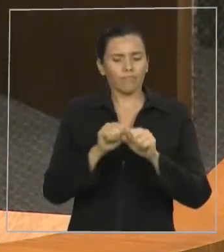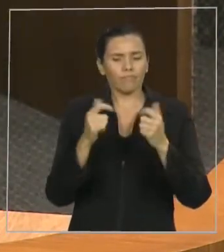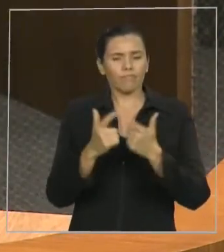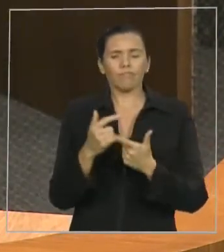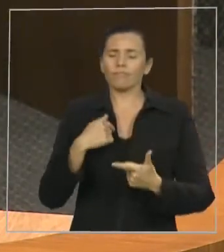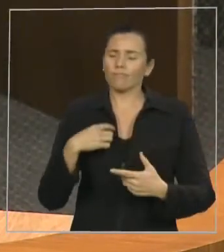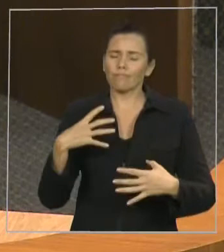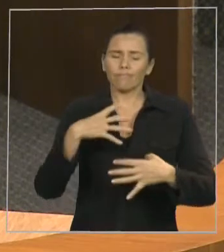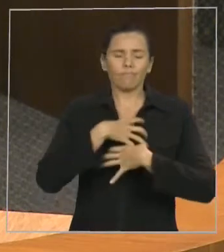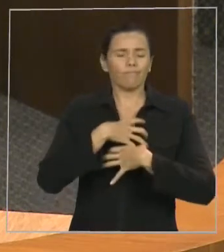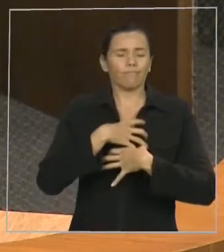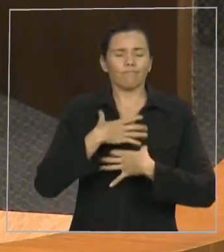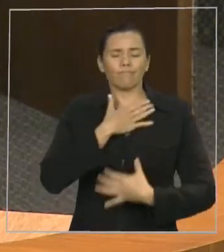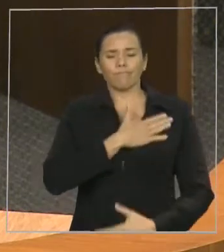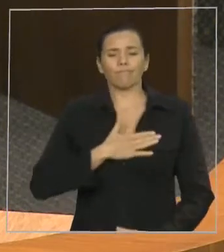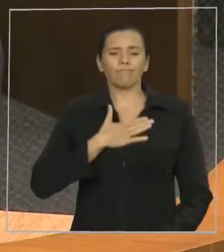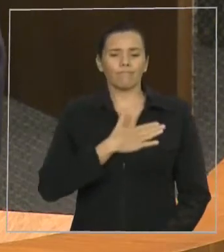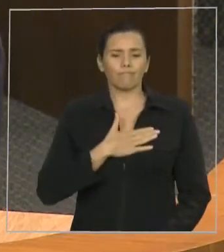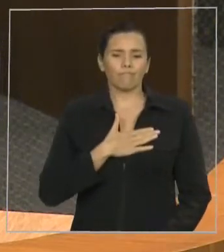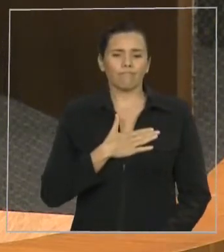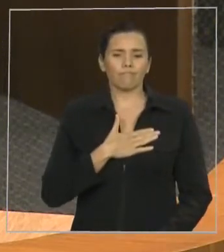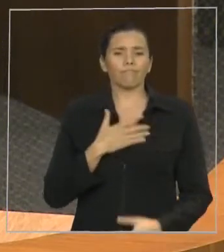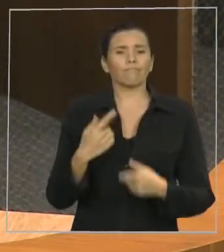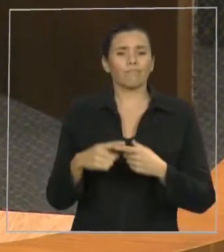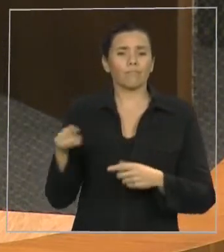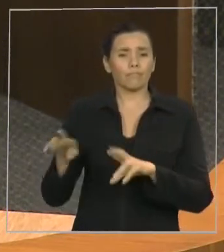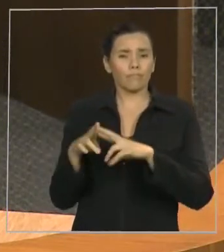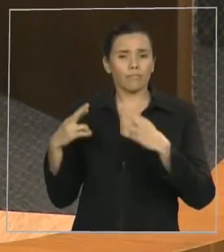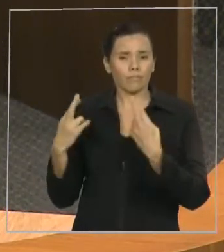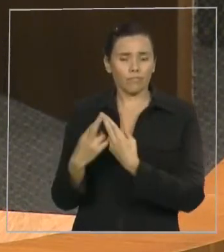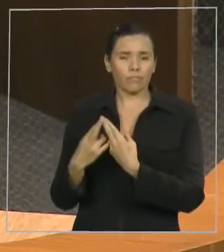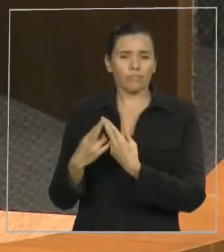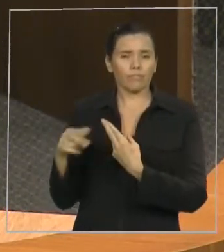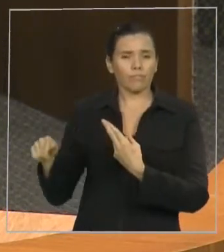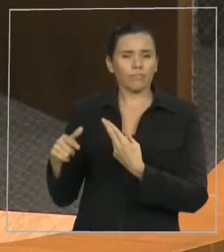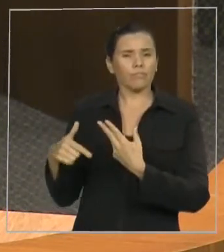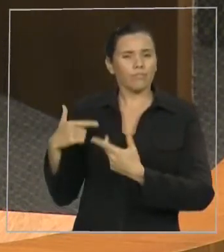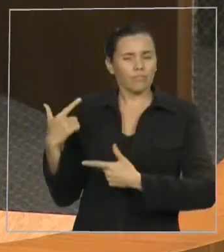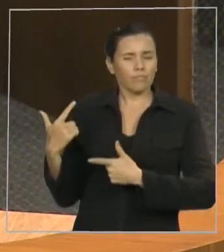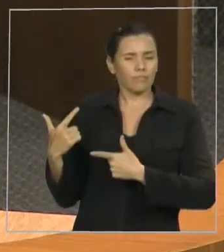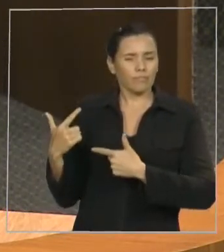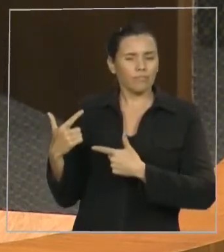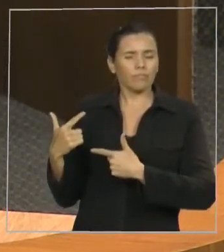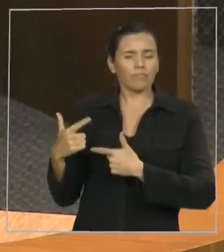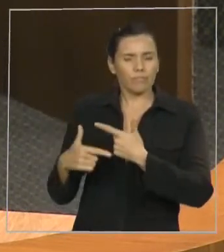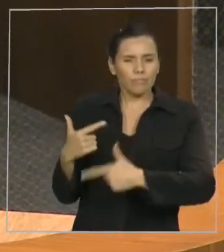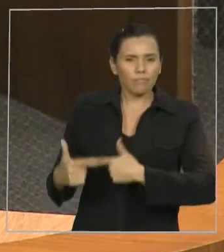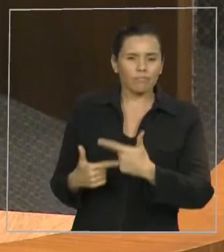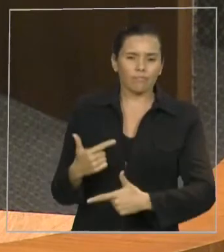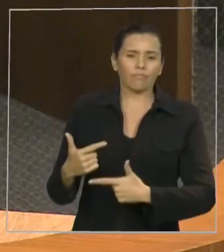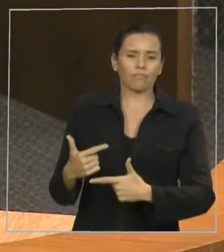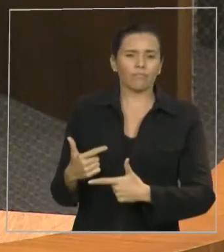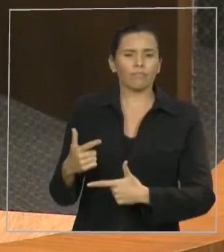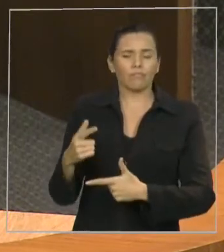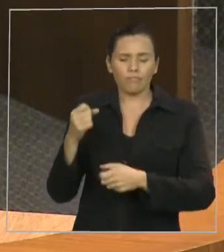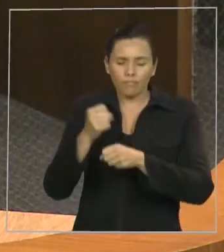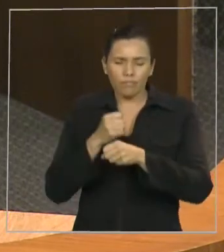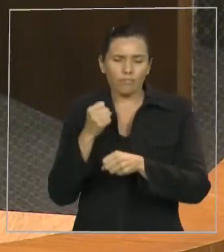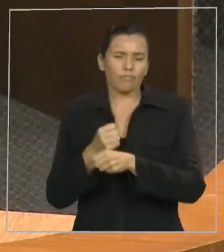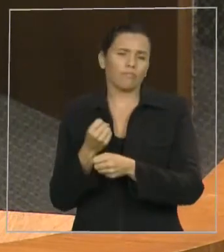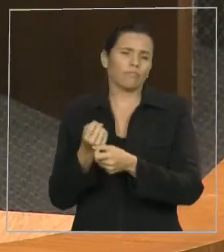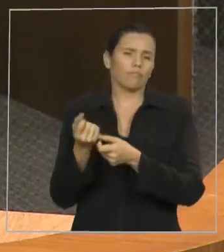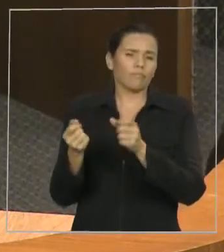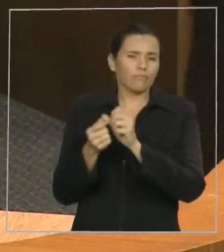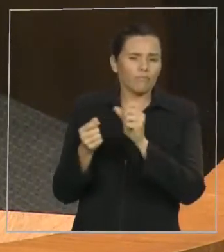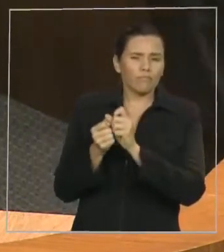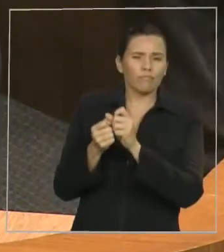satisfação pelo resultado que obtivemos na batalha de construção dos rumos do PSB no